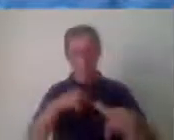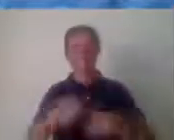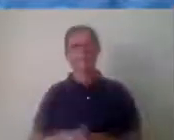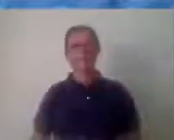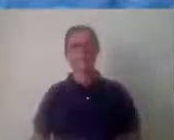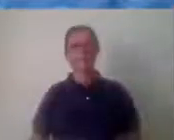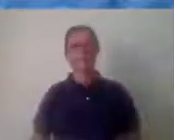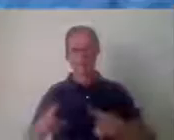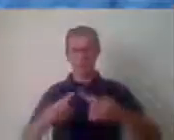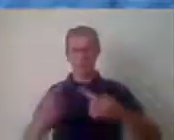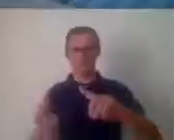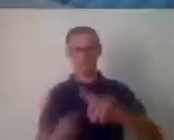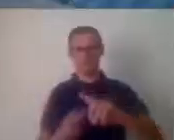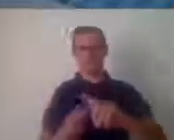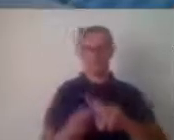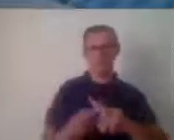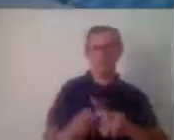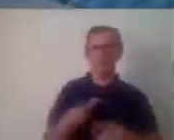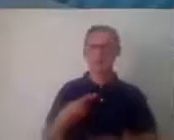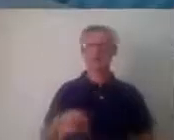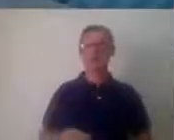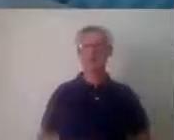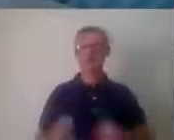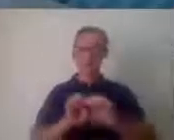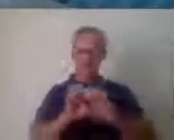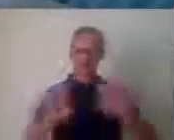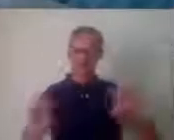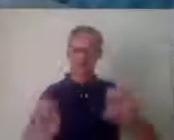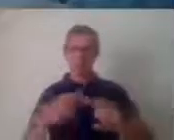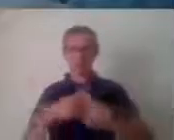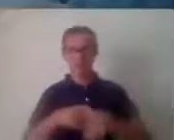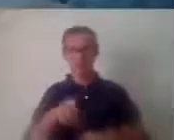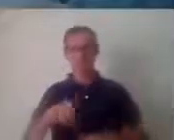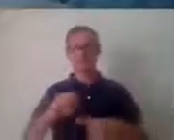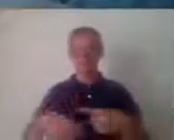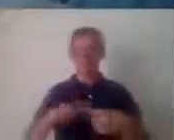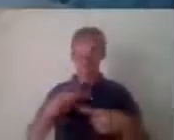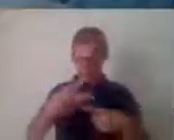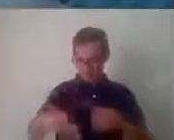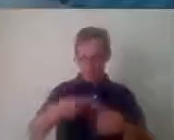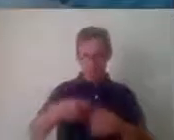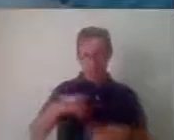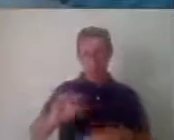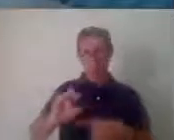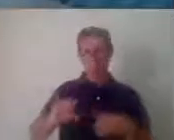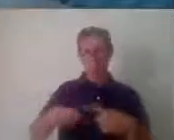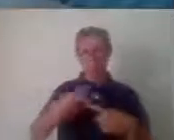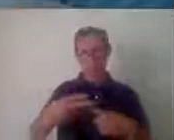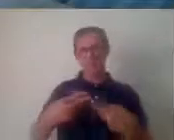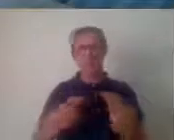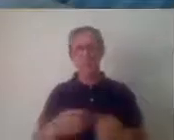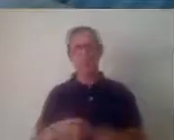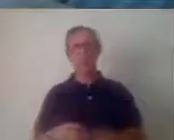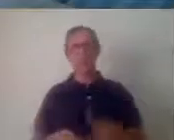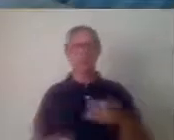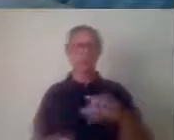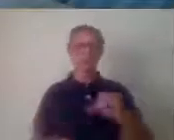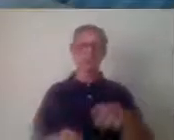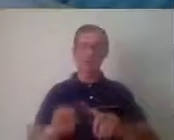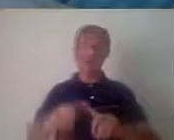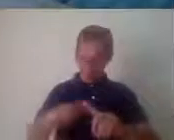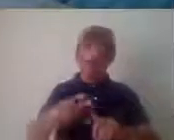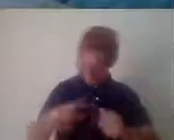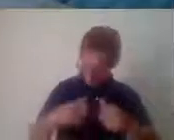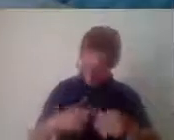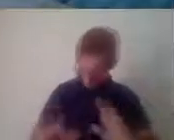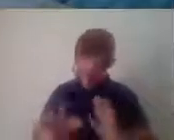com uma circunferência, a sua equação ela é do tipo x² mais y² igual a um raio ao quadrado. Essa é